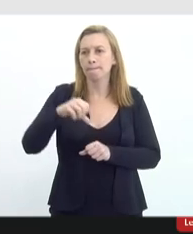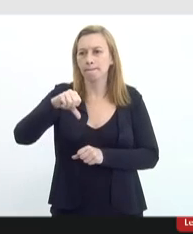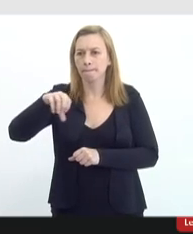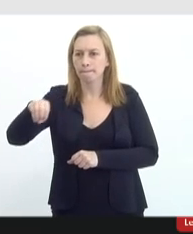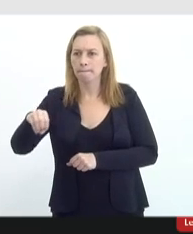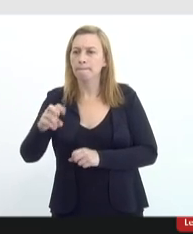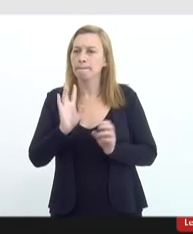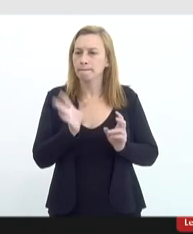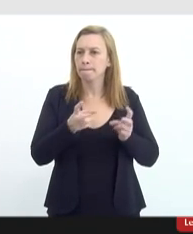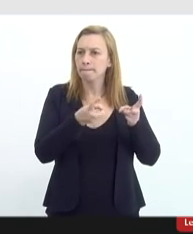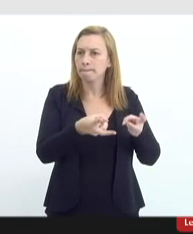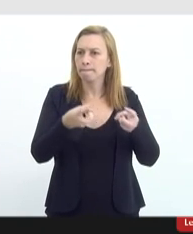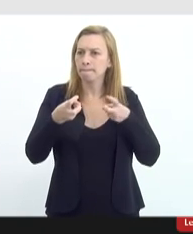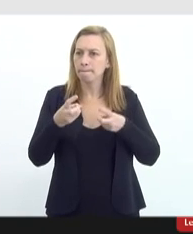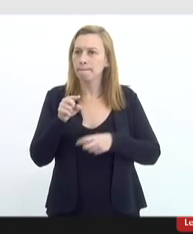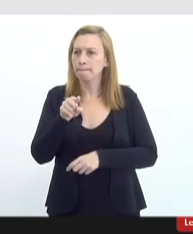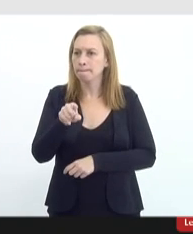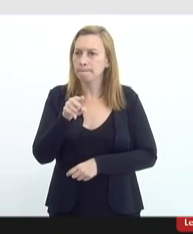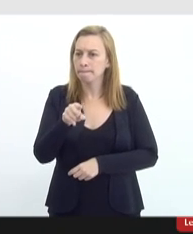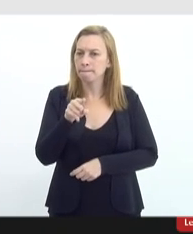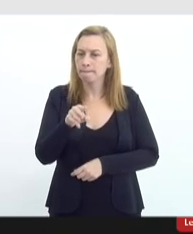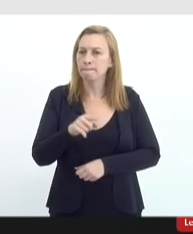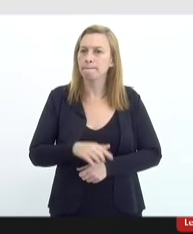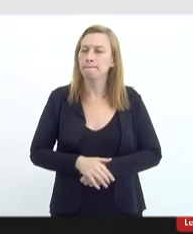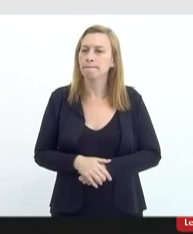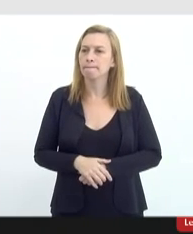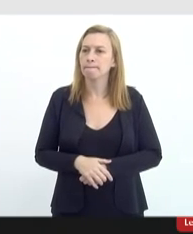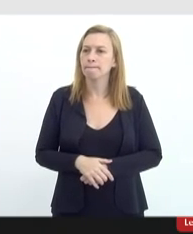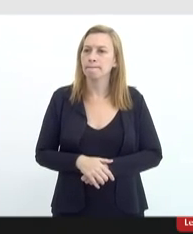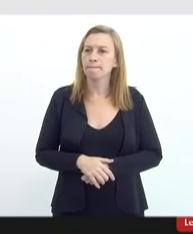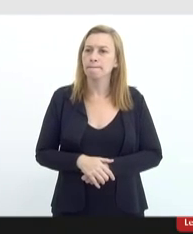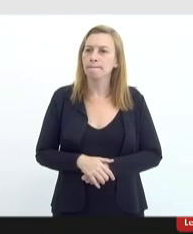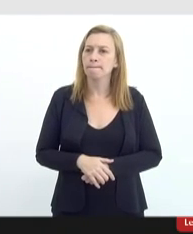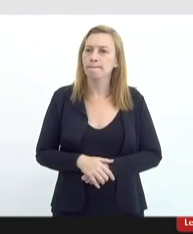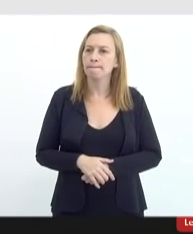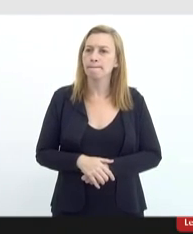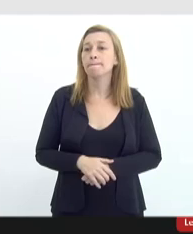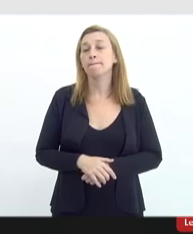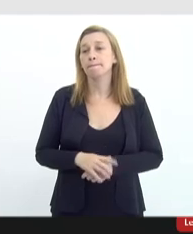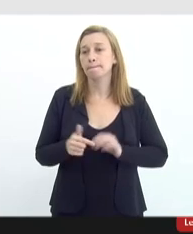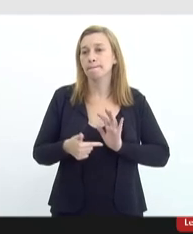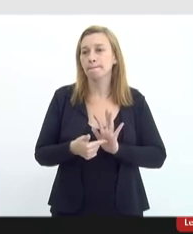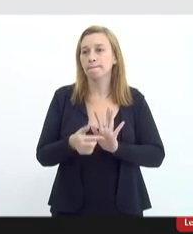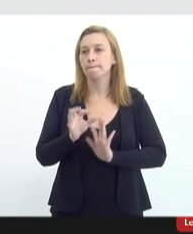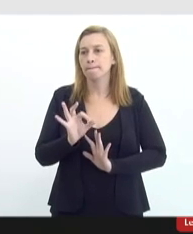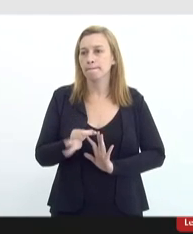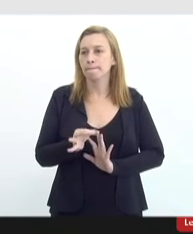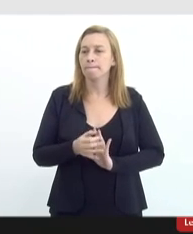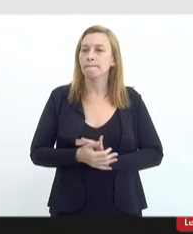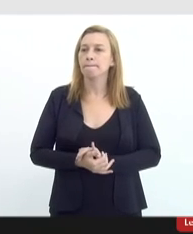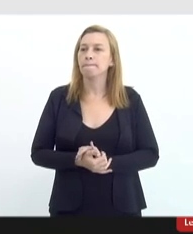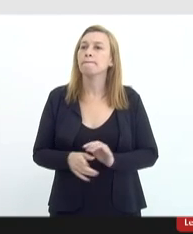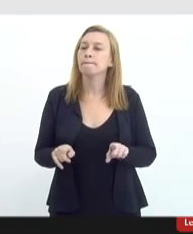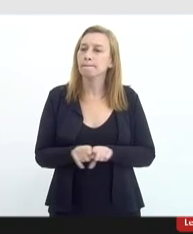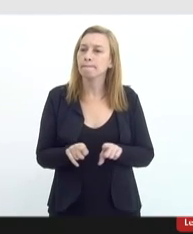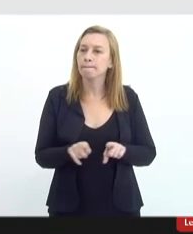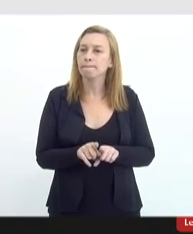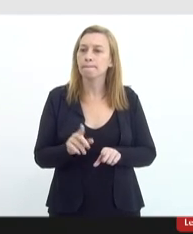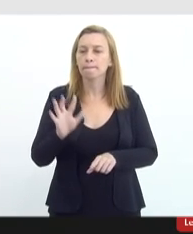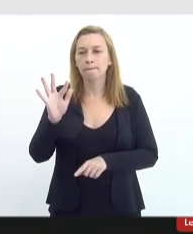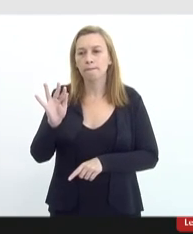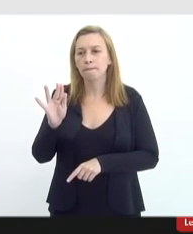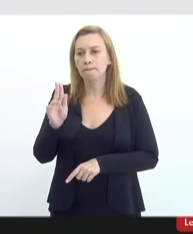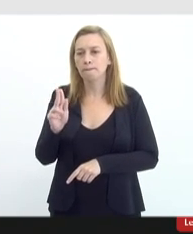estava observando, aqui isso fica, digamos assim, confirmado, né? E a gente fez também lá na UF